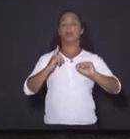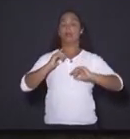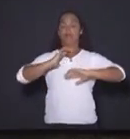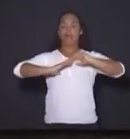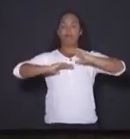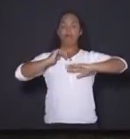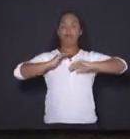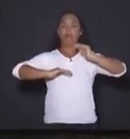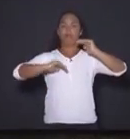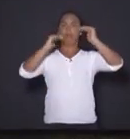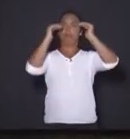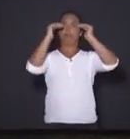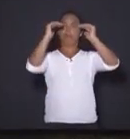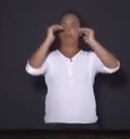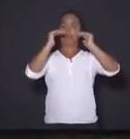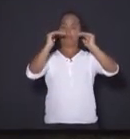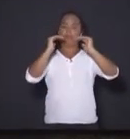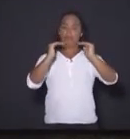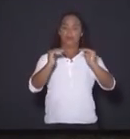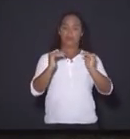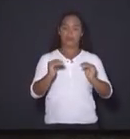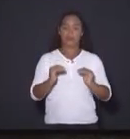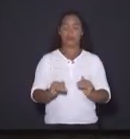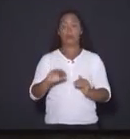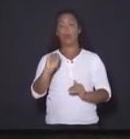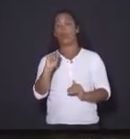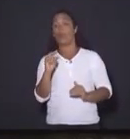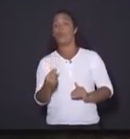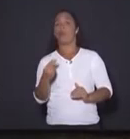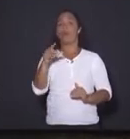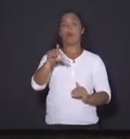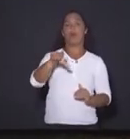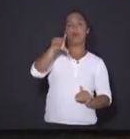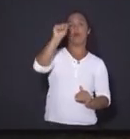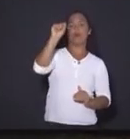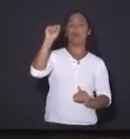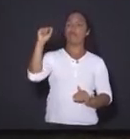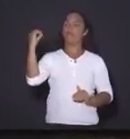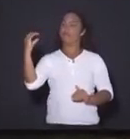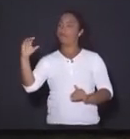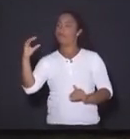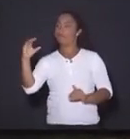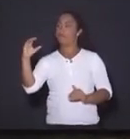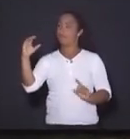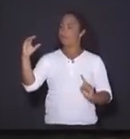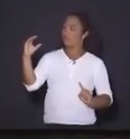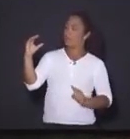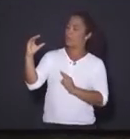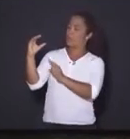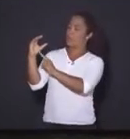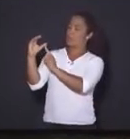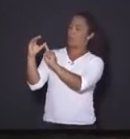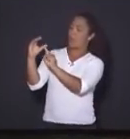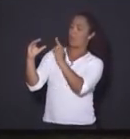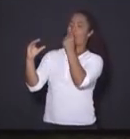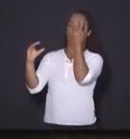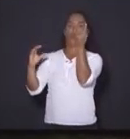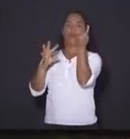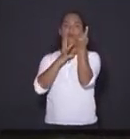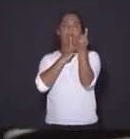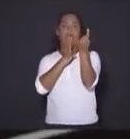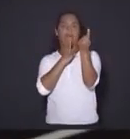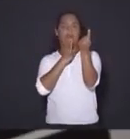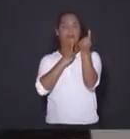hierarquizar conhecimentos ou de eleger o conhecimento científico como a única forma de conhecer